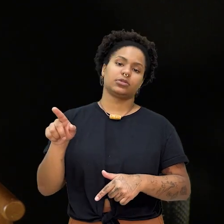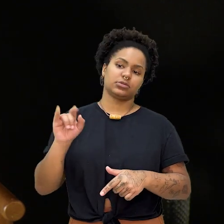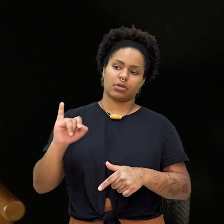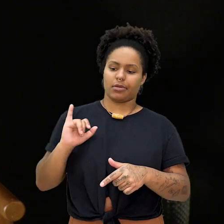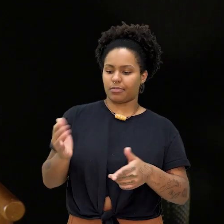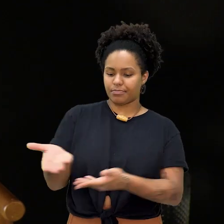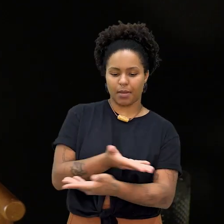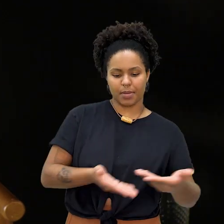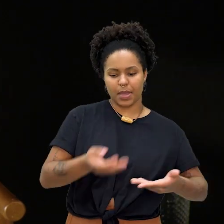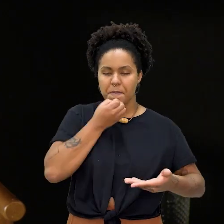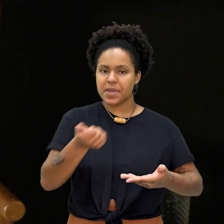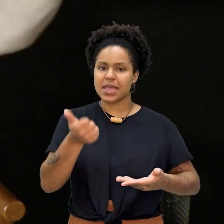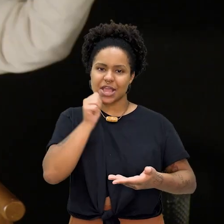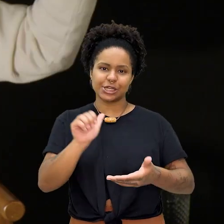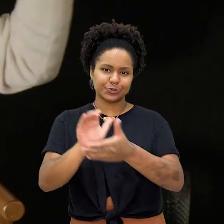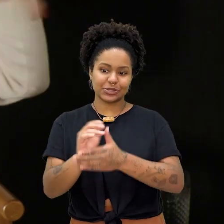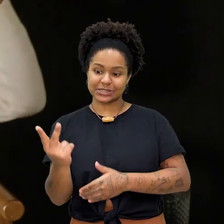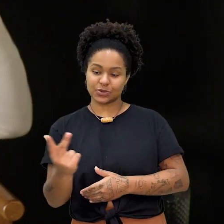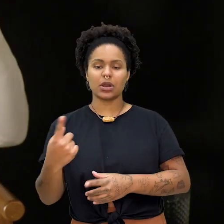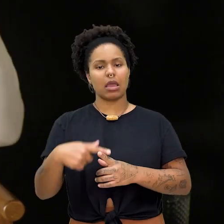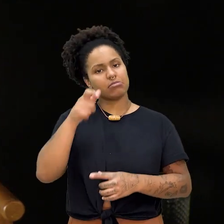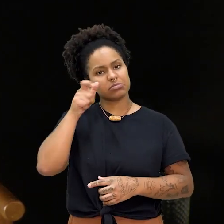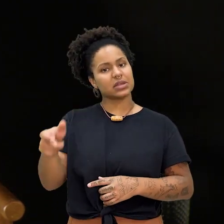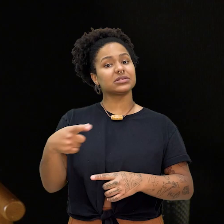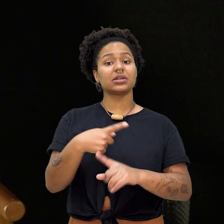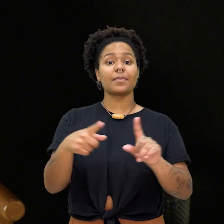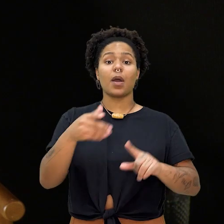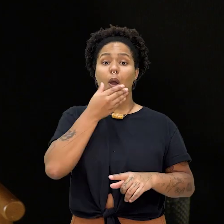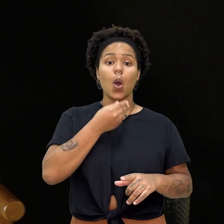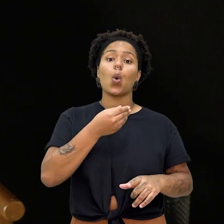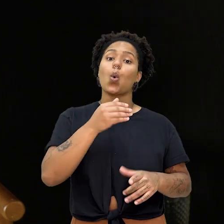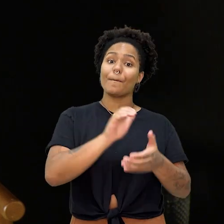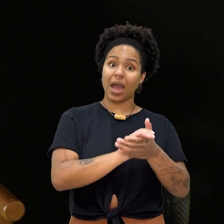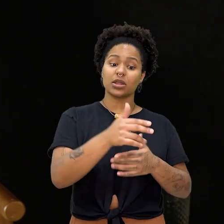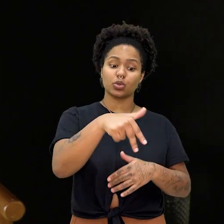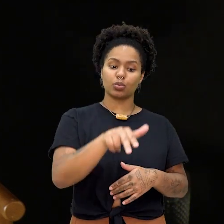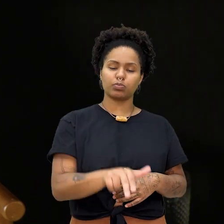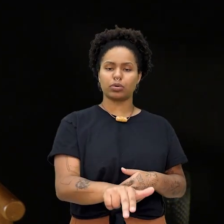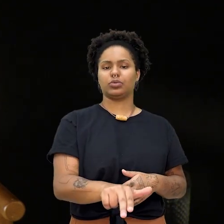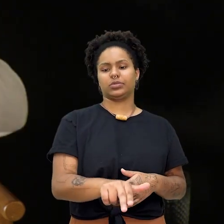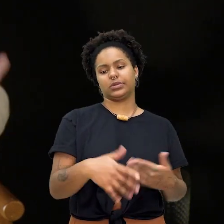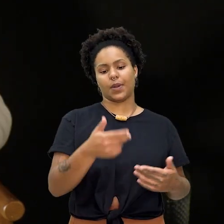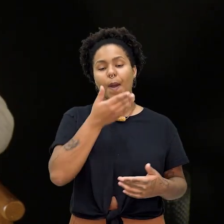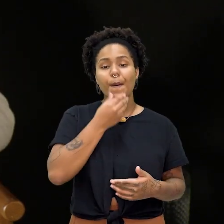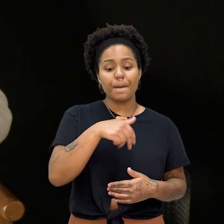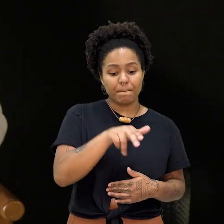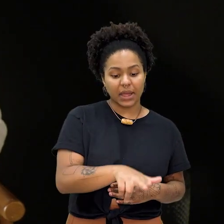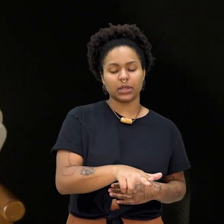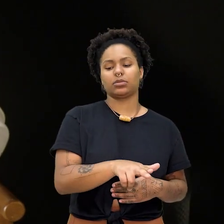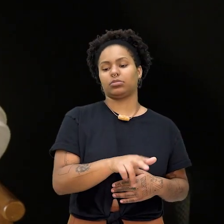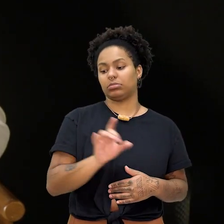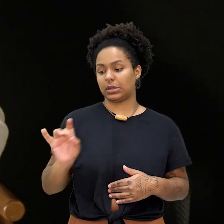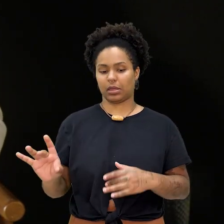a segunda esposa, é interessante, porque é um terreno grande, e o marido está enterrado lá. Então, o marido e cada um está